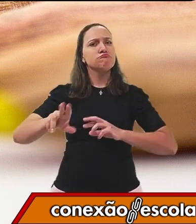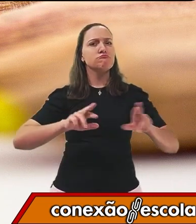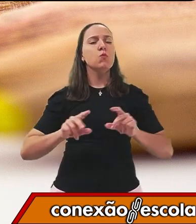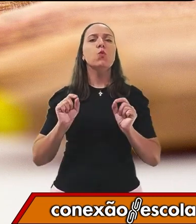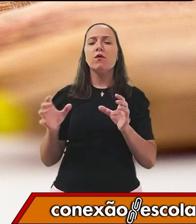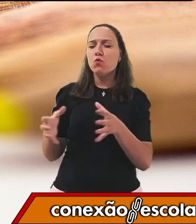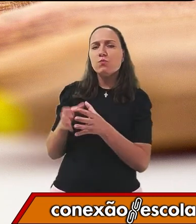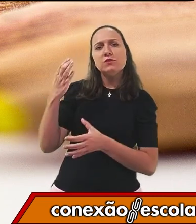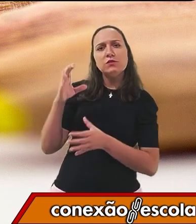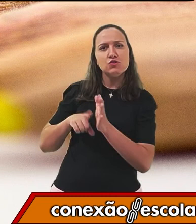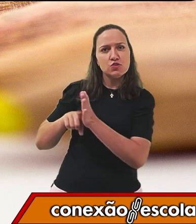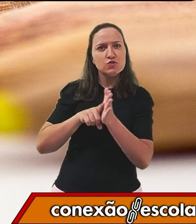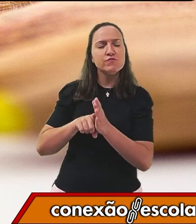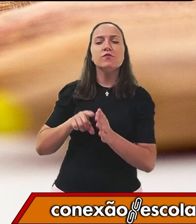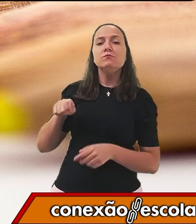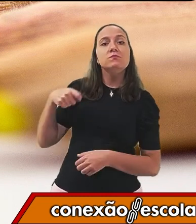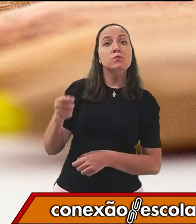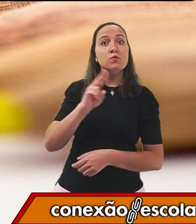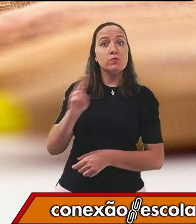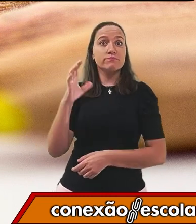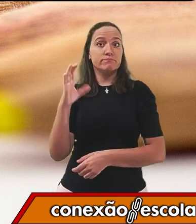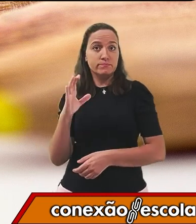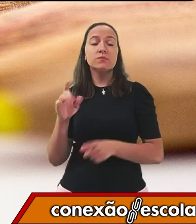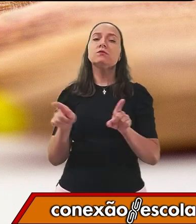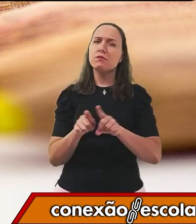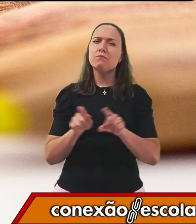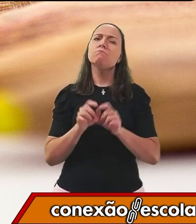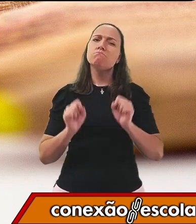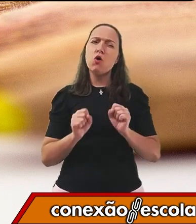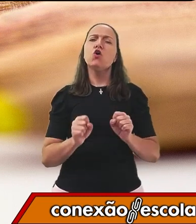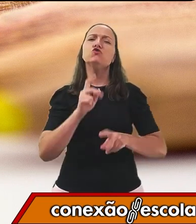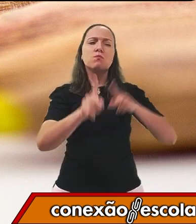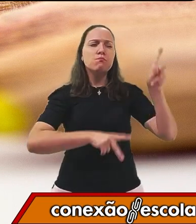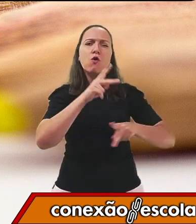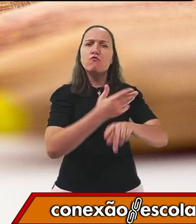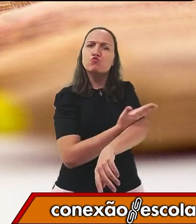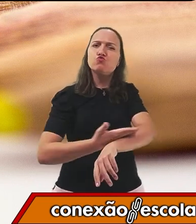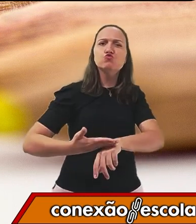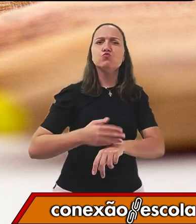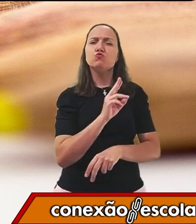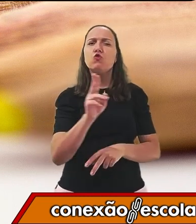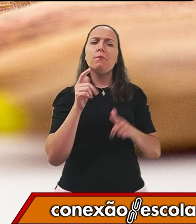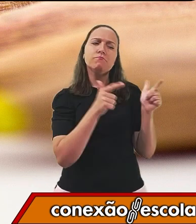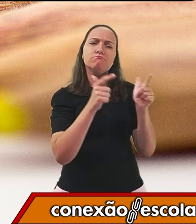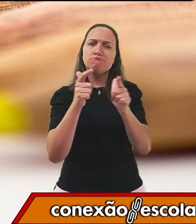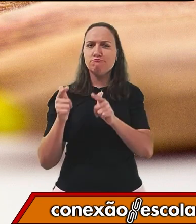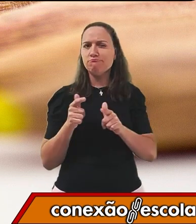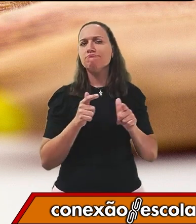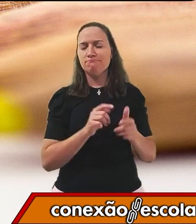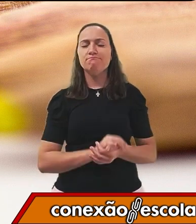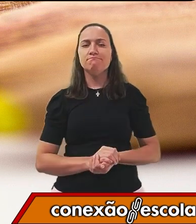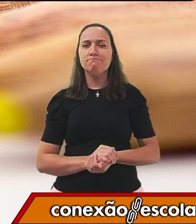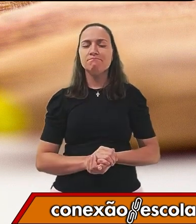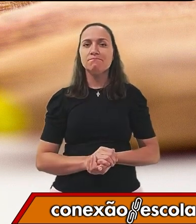cientistas e recebem um nome científico, mas também podem ser conhecidos em vários lugares por nomes populares.